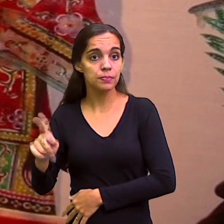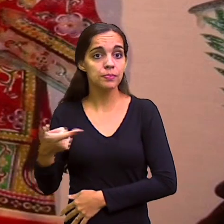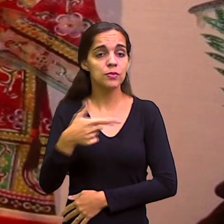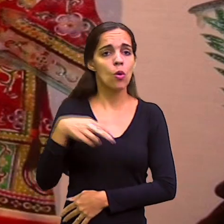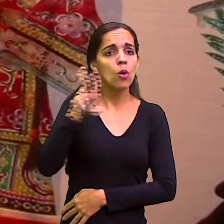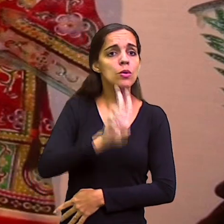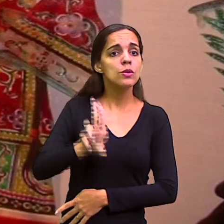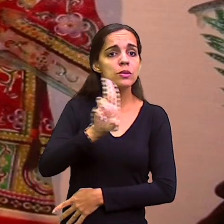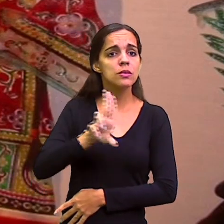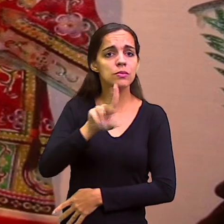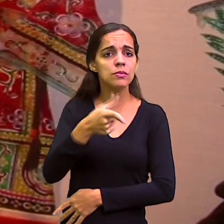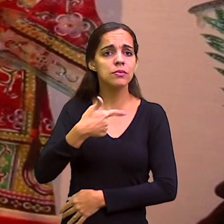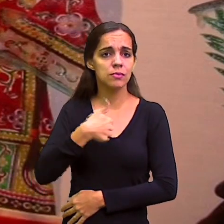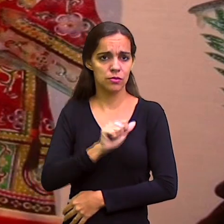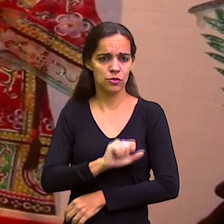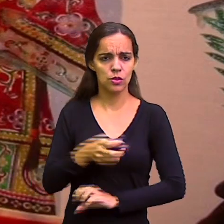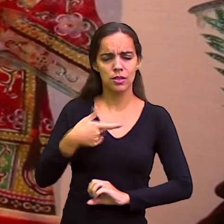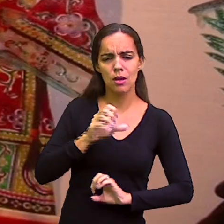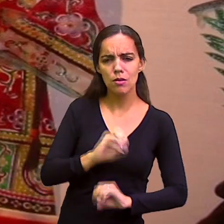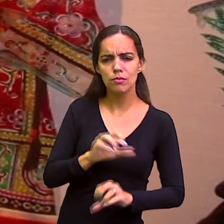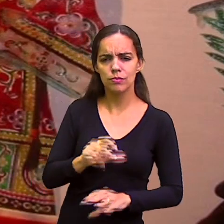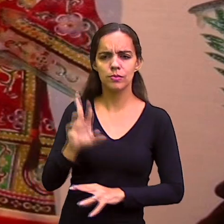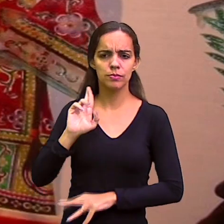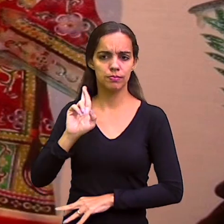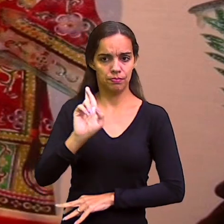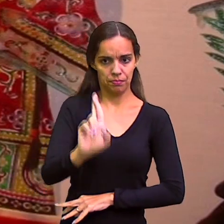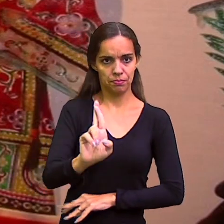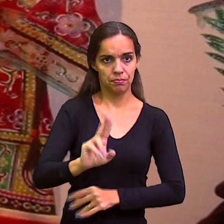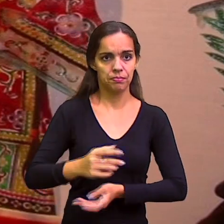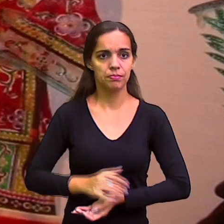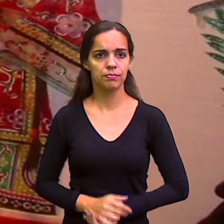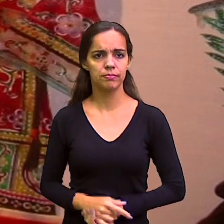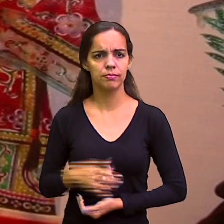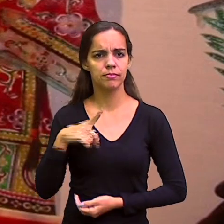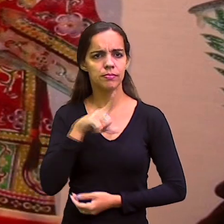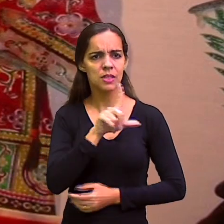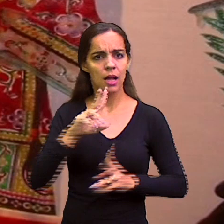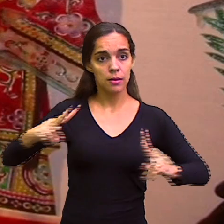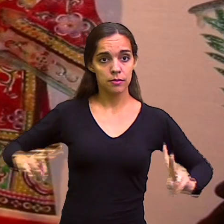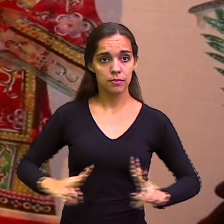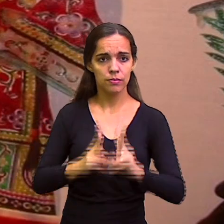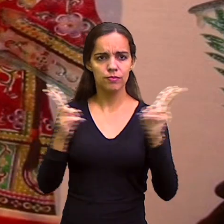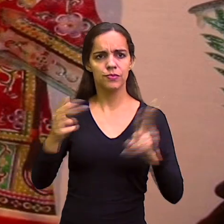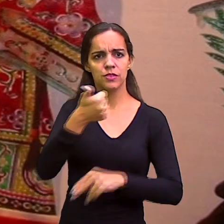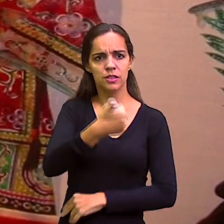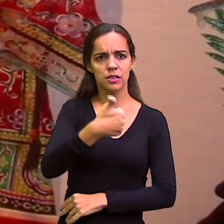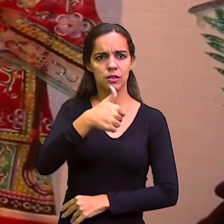para recursos para a educação religiosa. Em Paris, entre